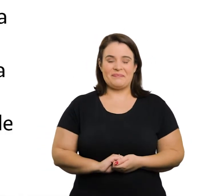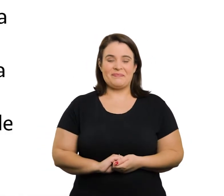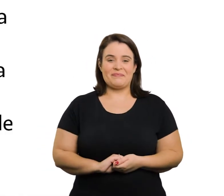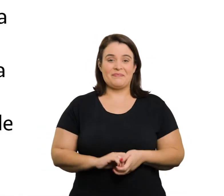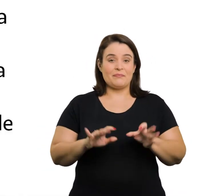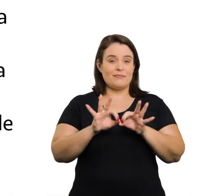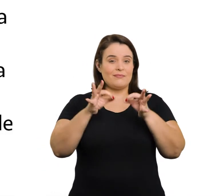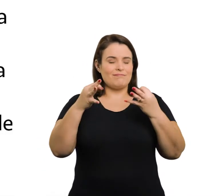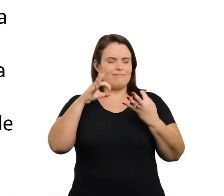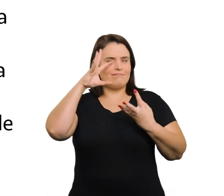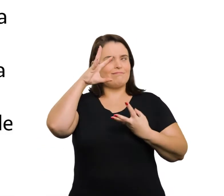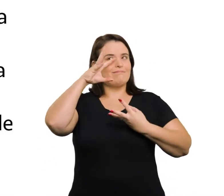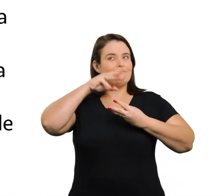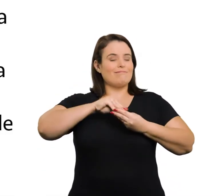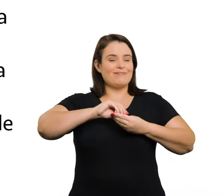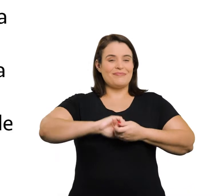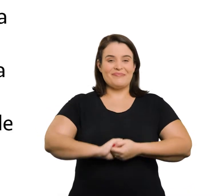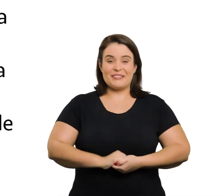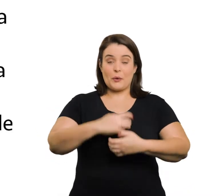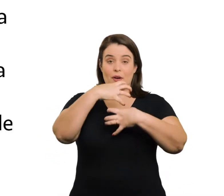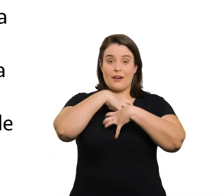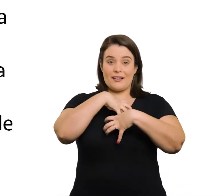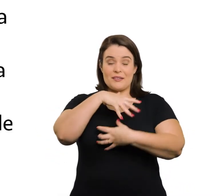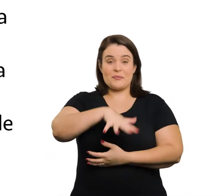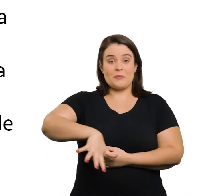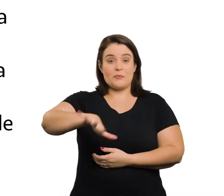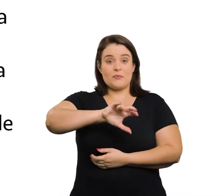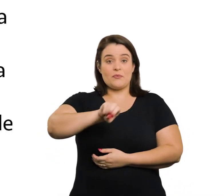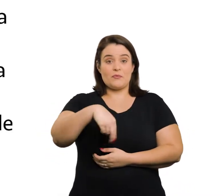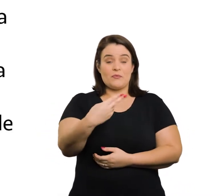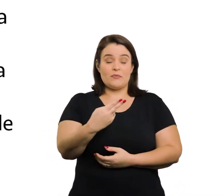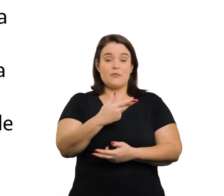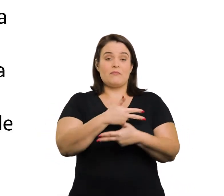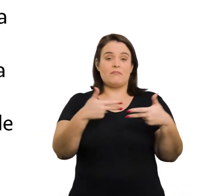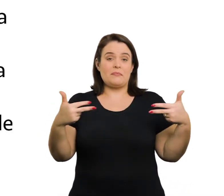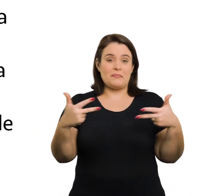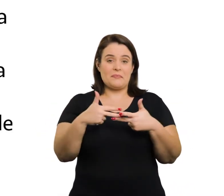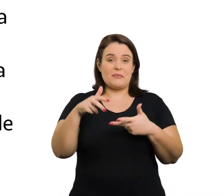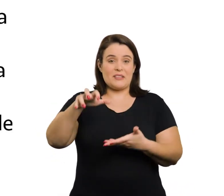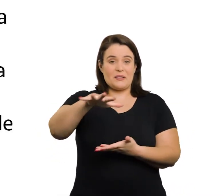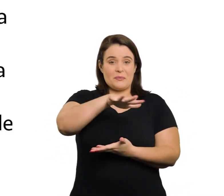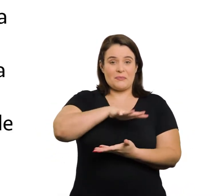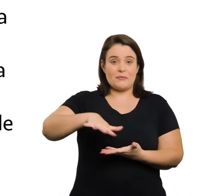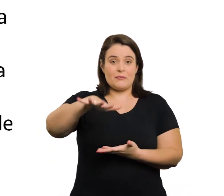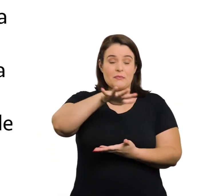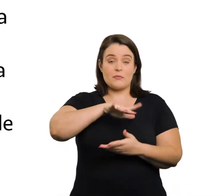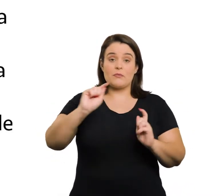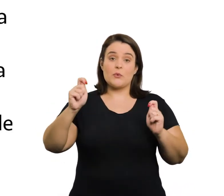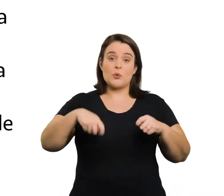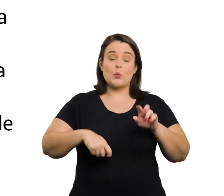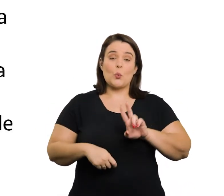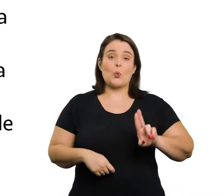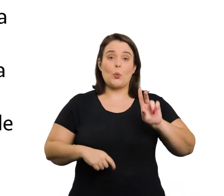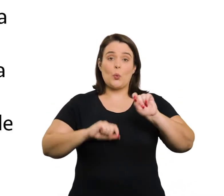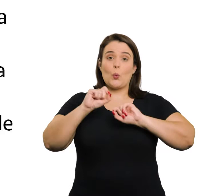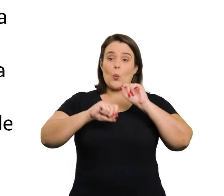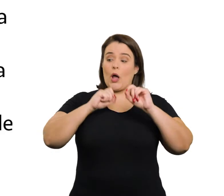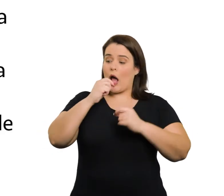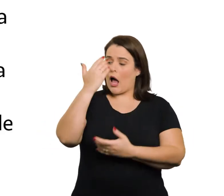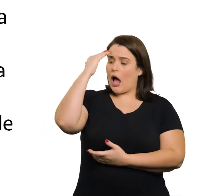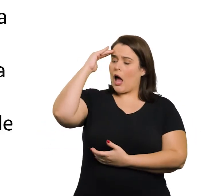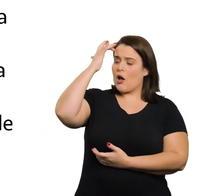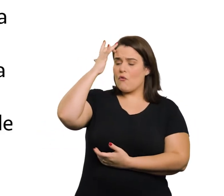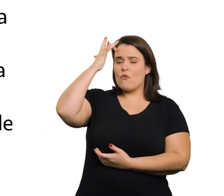Simples e intuitivo. É a característica do ambiente ou elemento espacial que possibilita que seu uso seja de